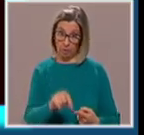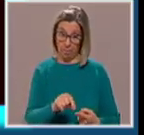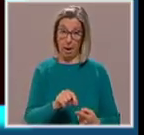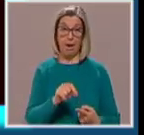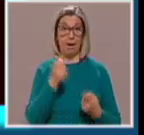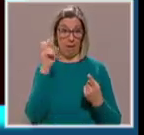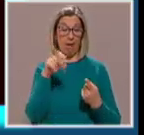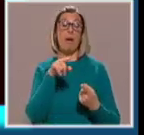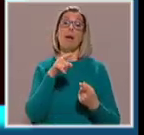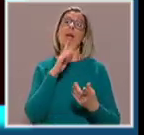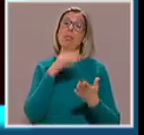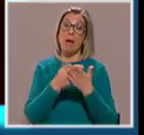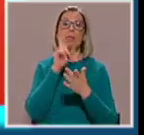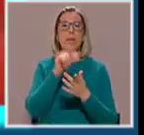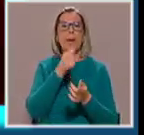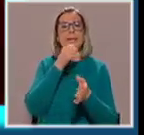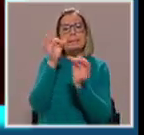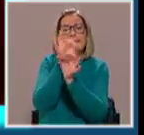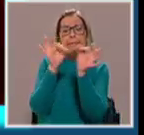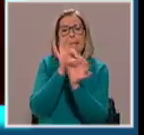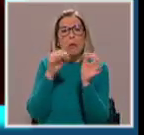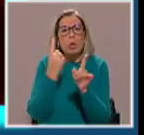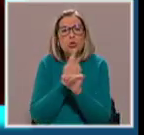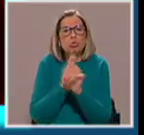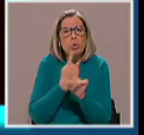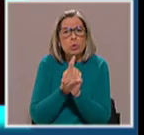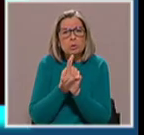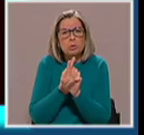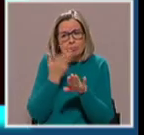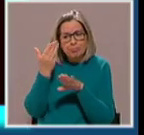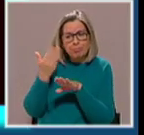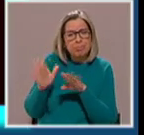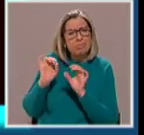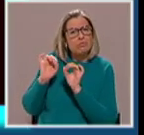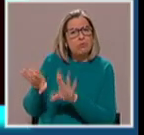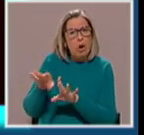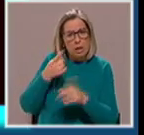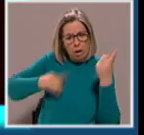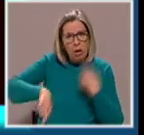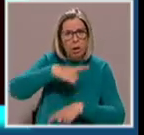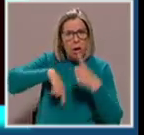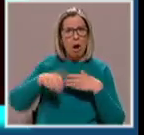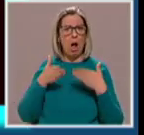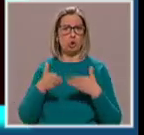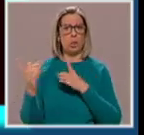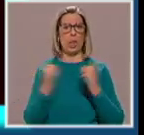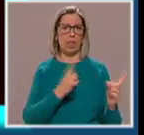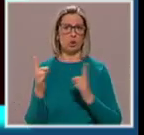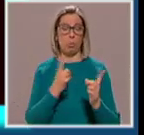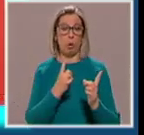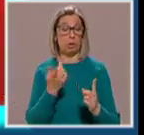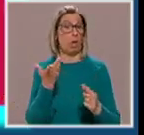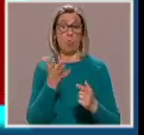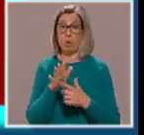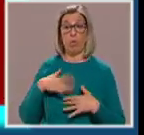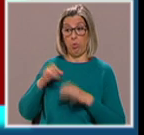substâncias que são produzidas pelas células e que têm que ser eliminadas, como, por exemplo, o dióxido de